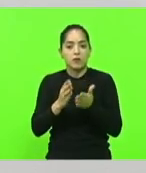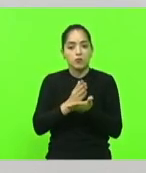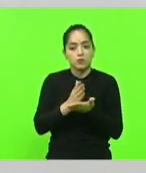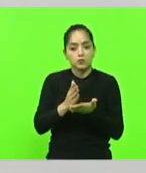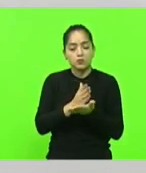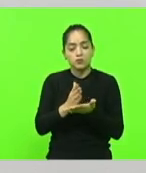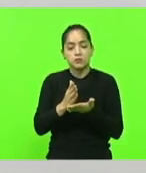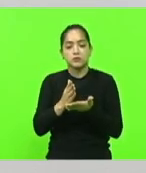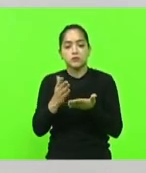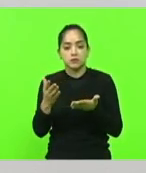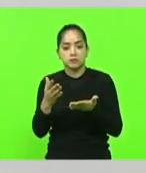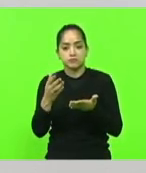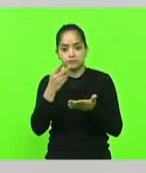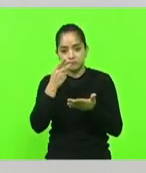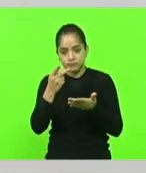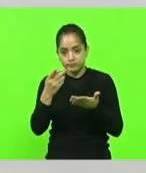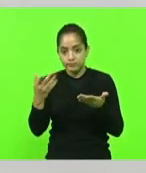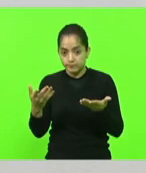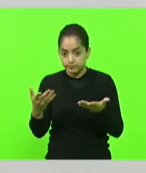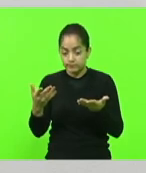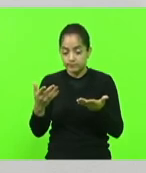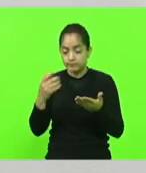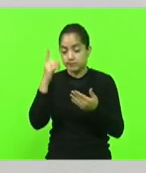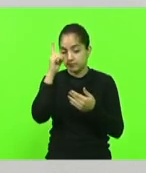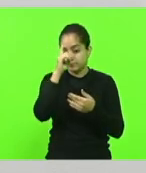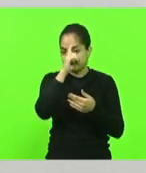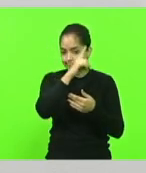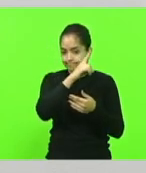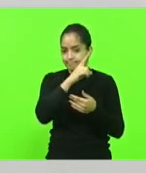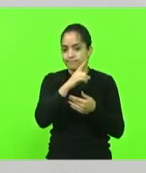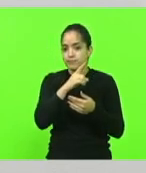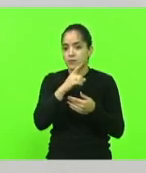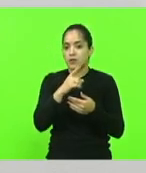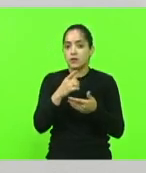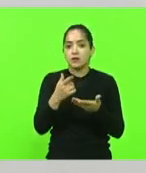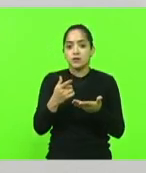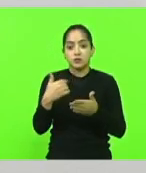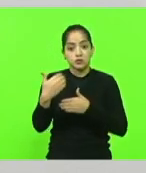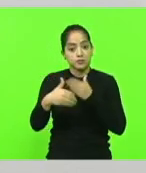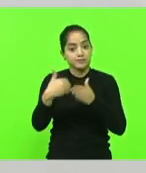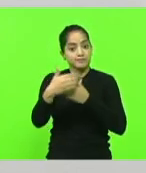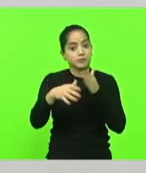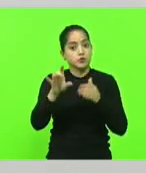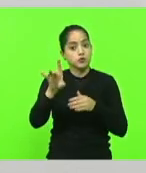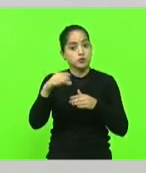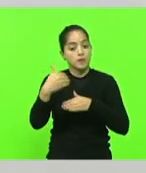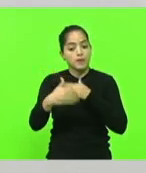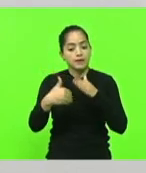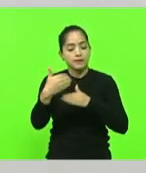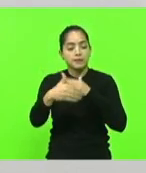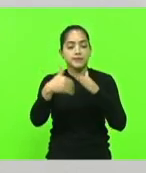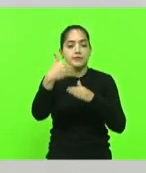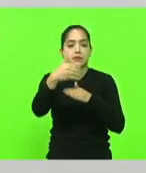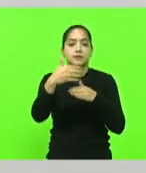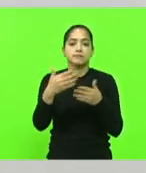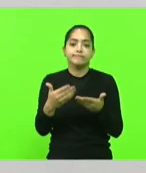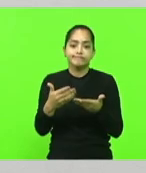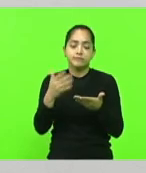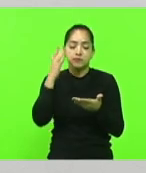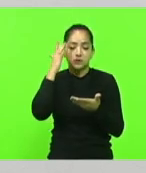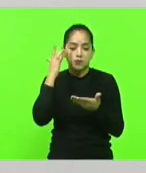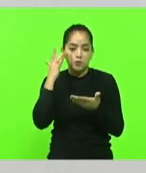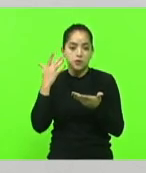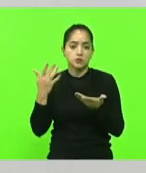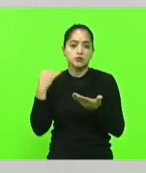falei, tive bastante dificuldade em conseguir assinatura só para tramitar a matéria, né? Então, acho que é importante a